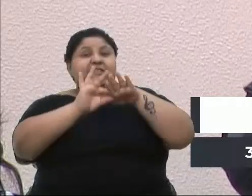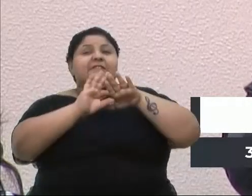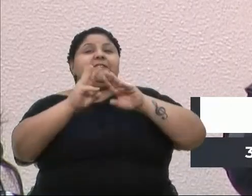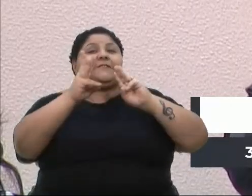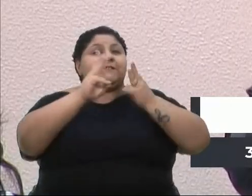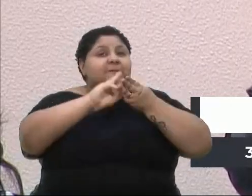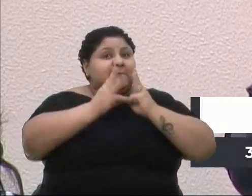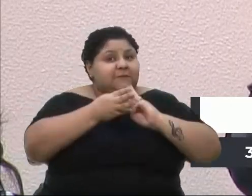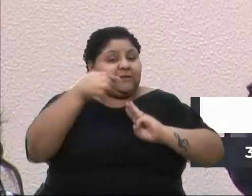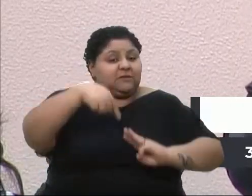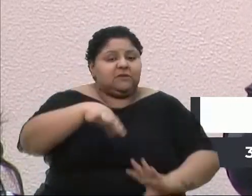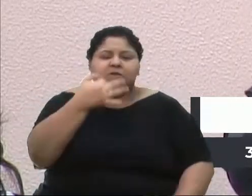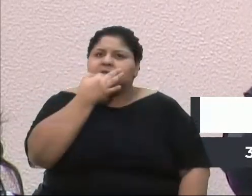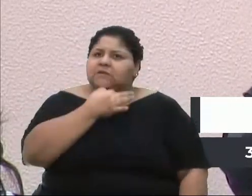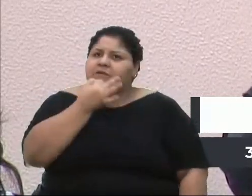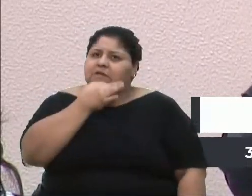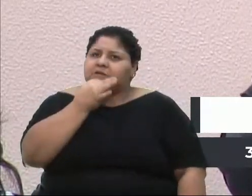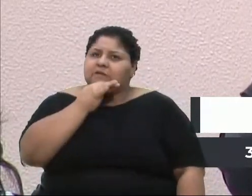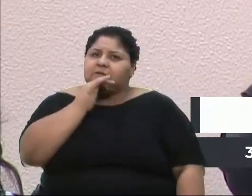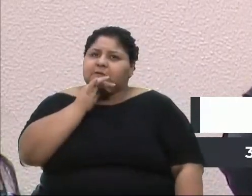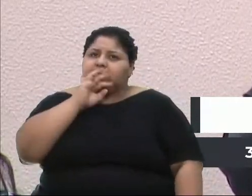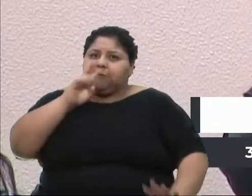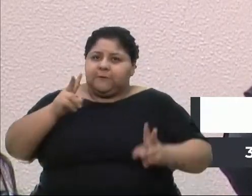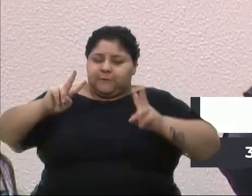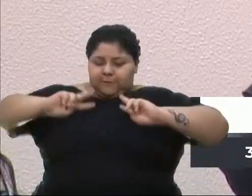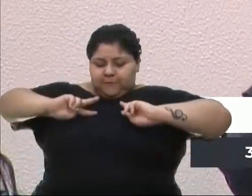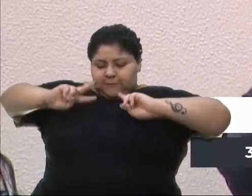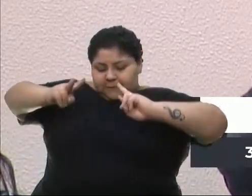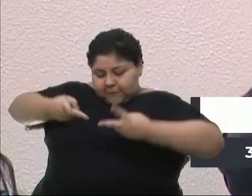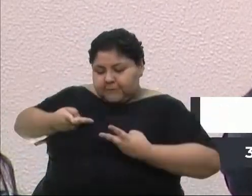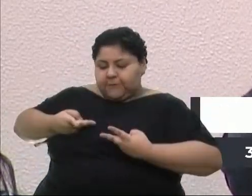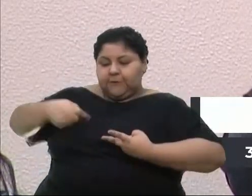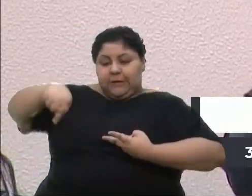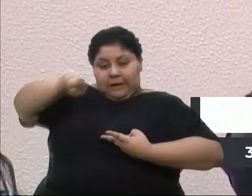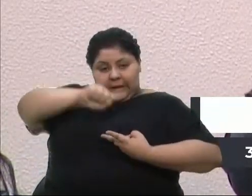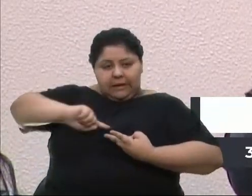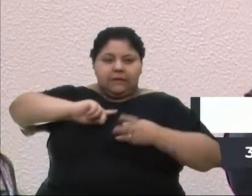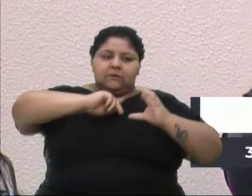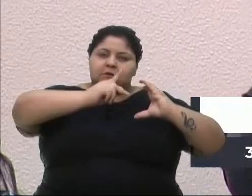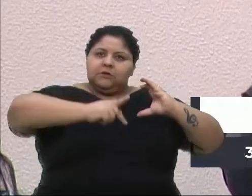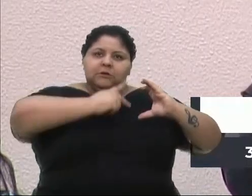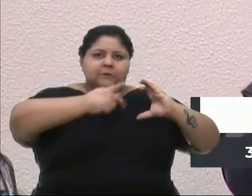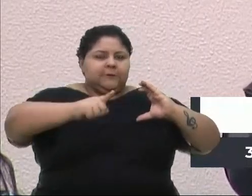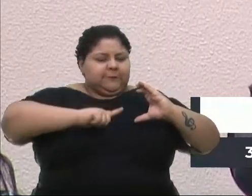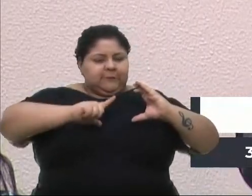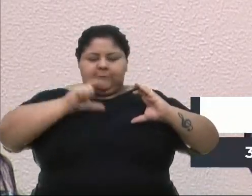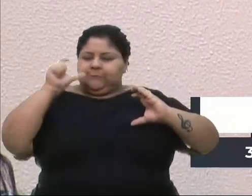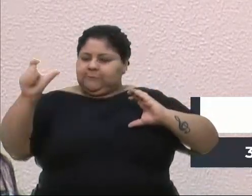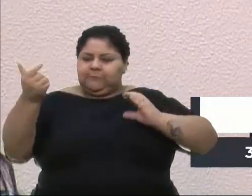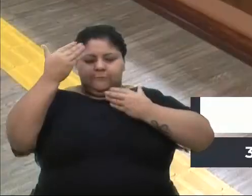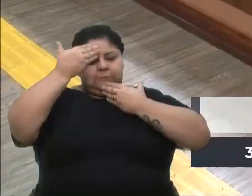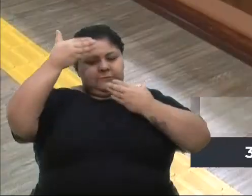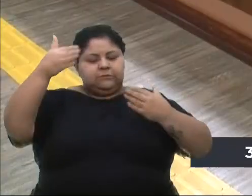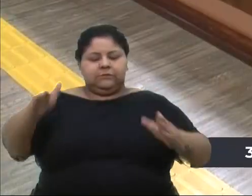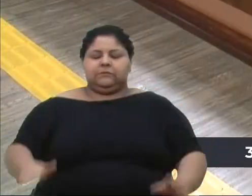vanzeiros de Caxias do Sul e ser reconhecido por esta casa. Não tem palavras. Muito obrigado a